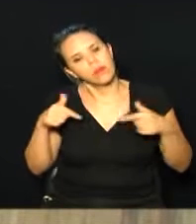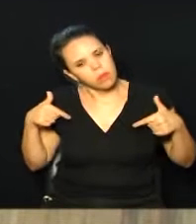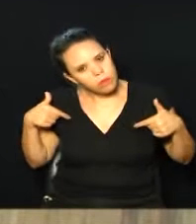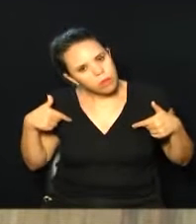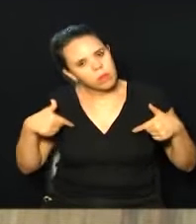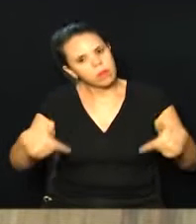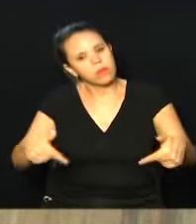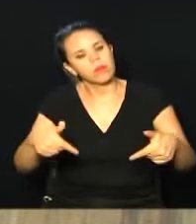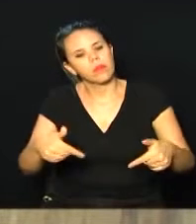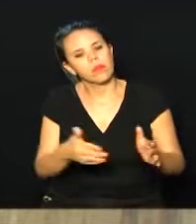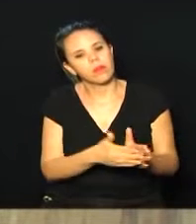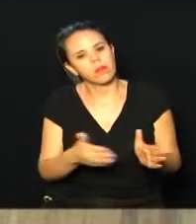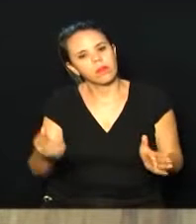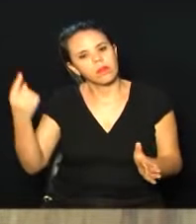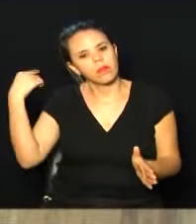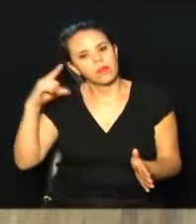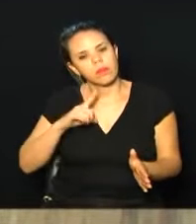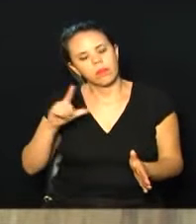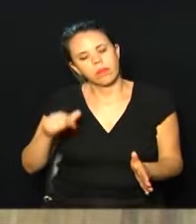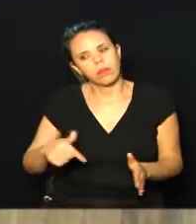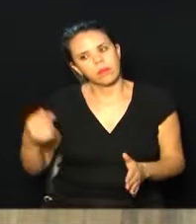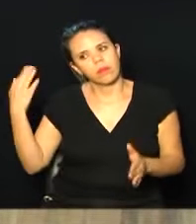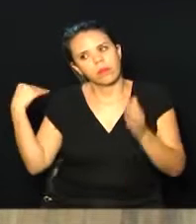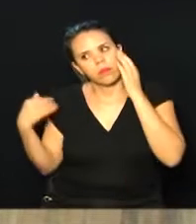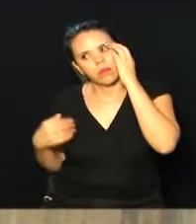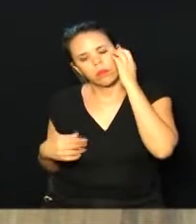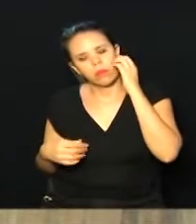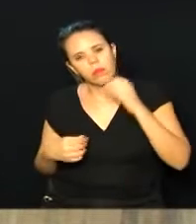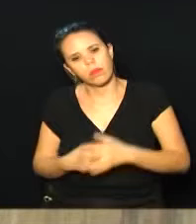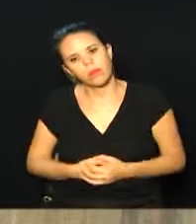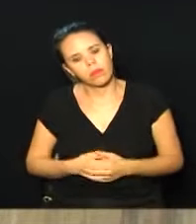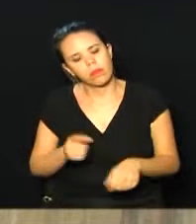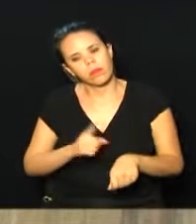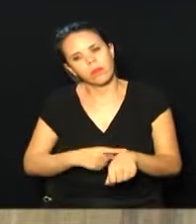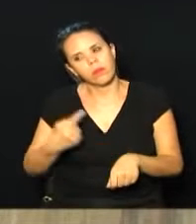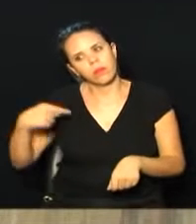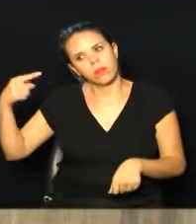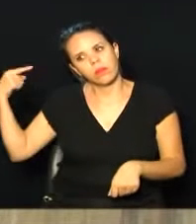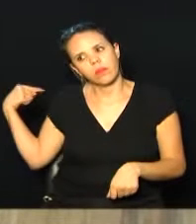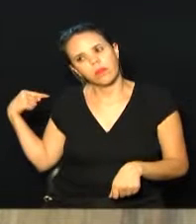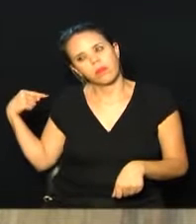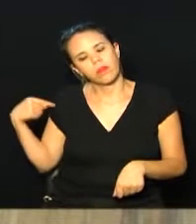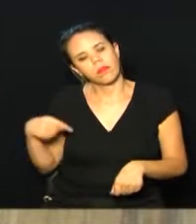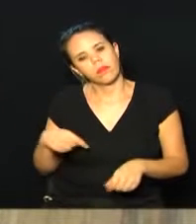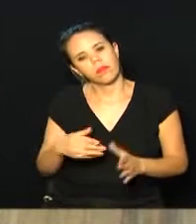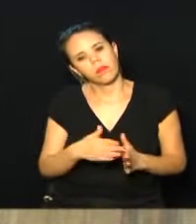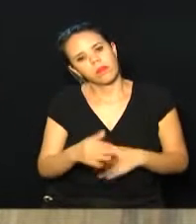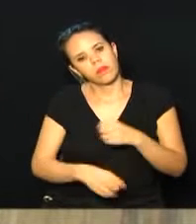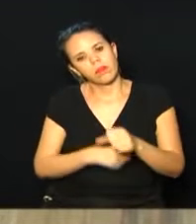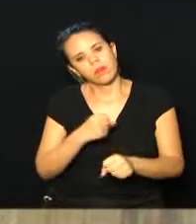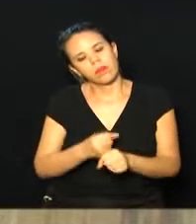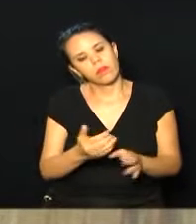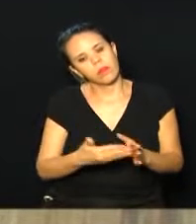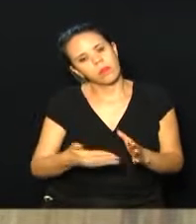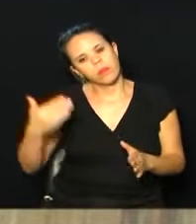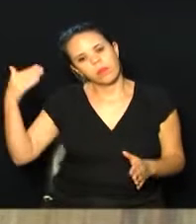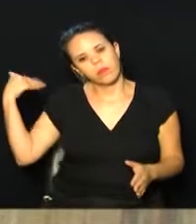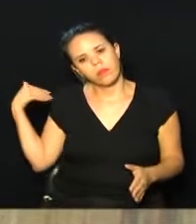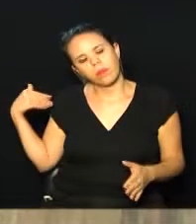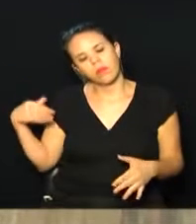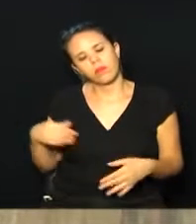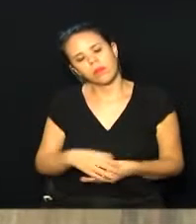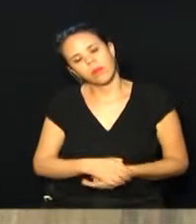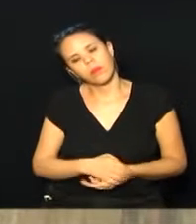a gente teve aquele momento no meio do ano, no passado,